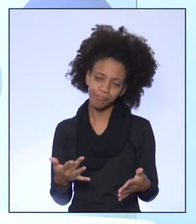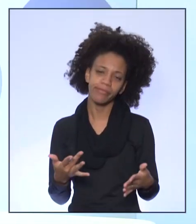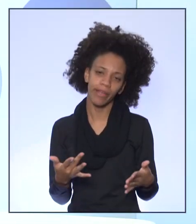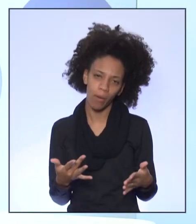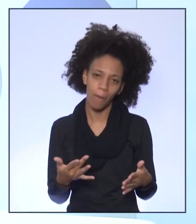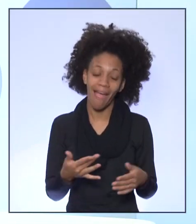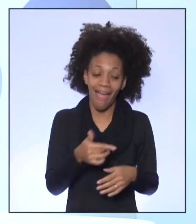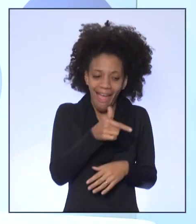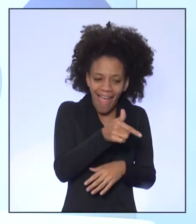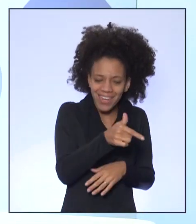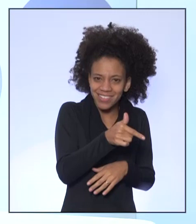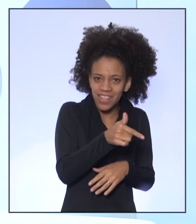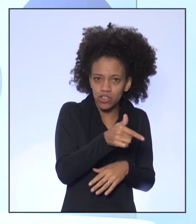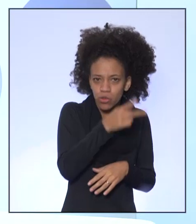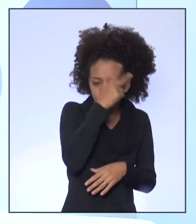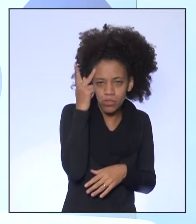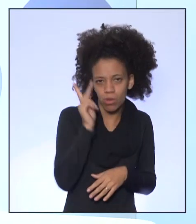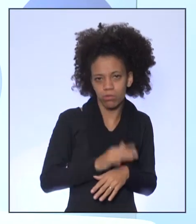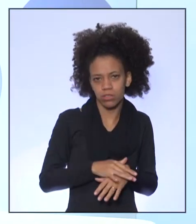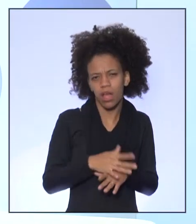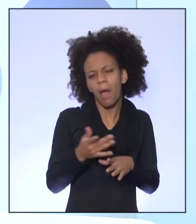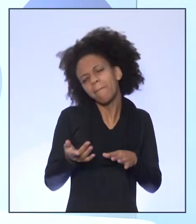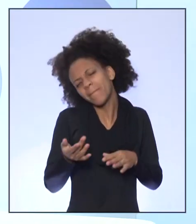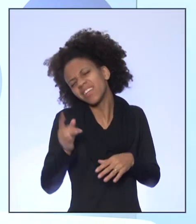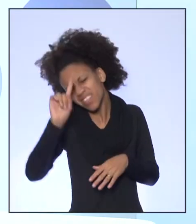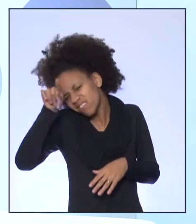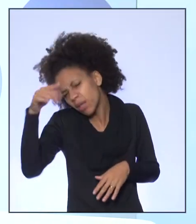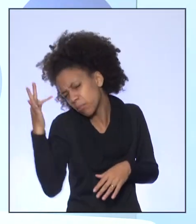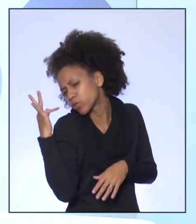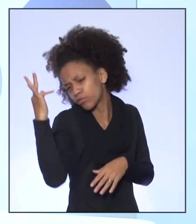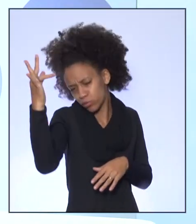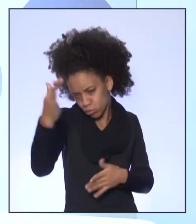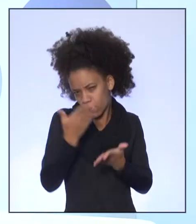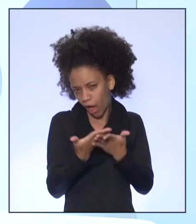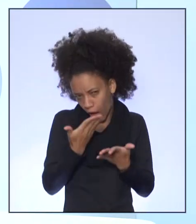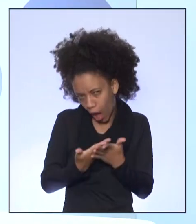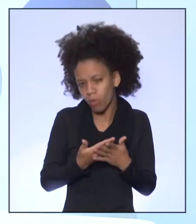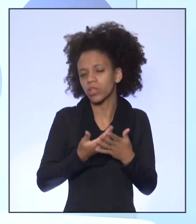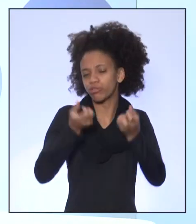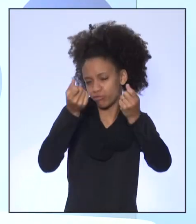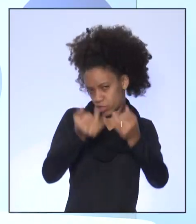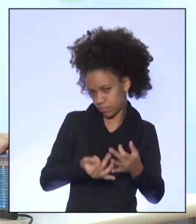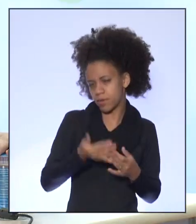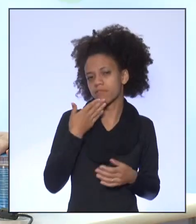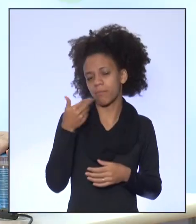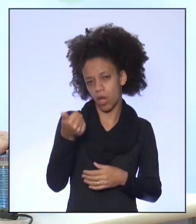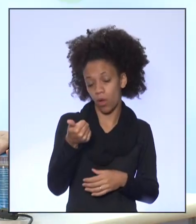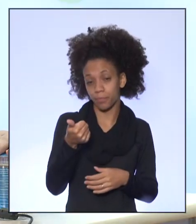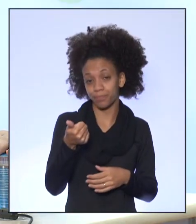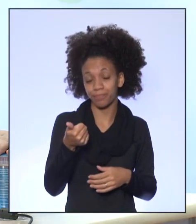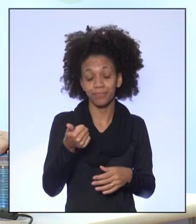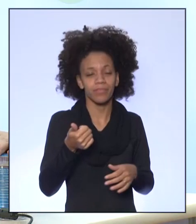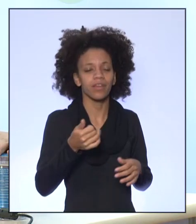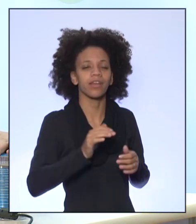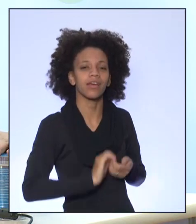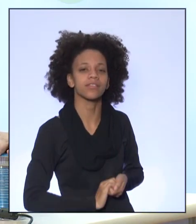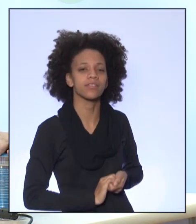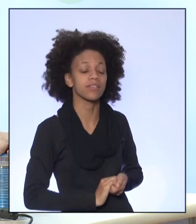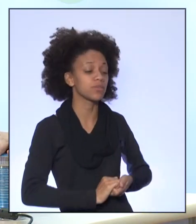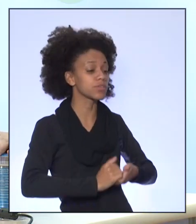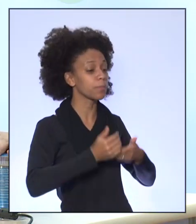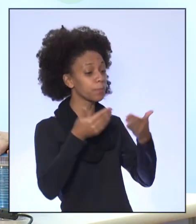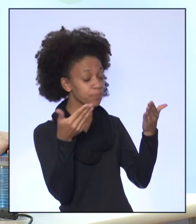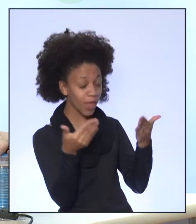Eram 7 pessoas naquele momento. Mas a gente retoma esse assunto em um outro momento, né, professora Priscila? Claro. Agora eu vou agradecer a todos pela participação